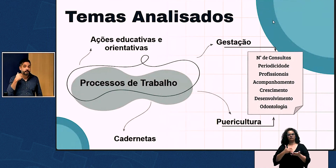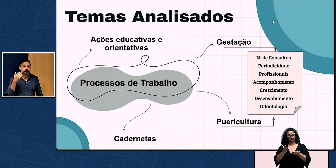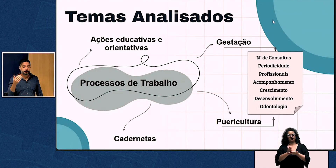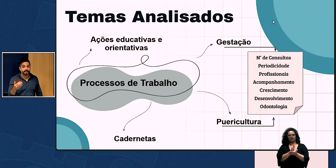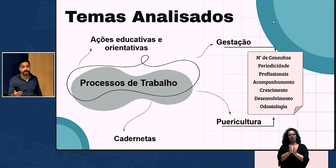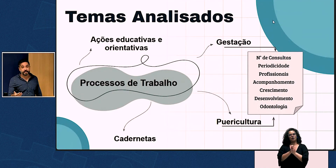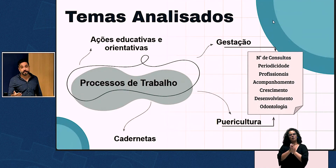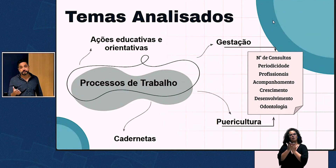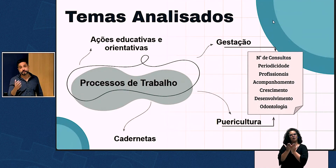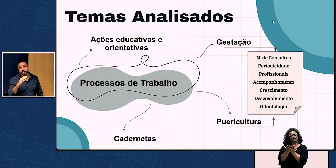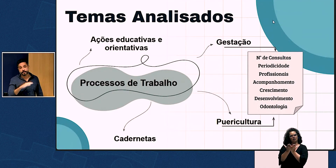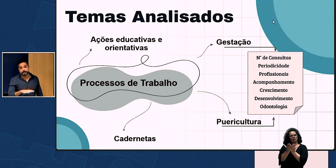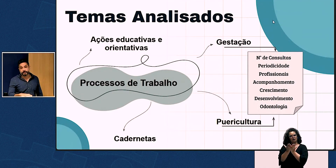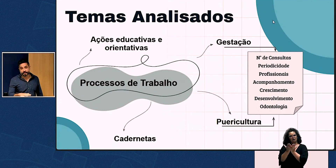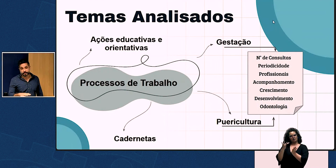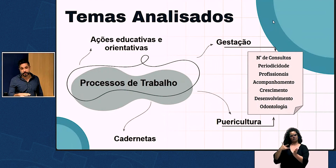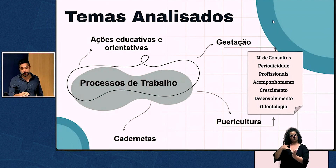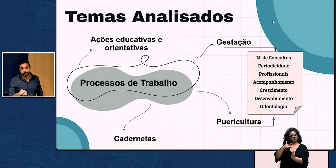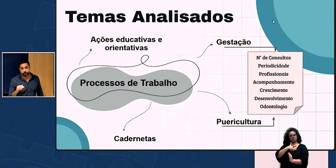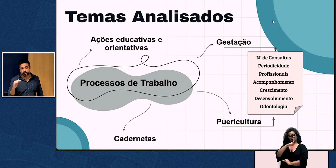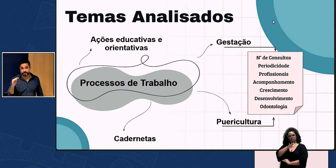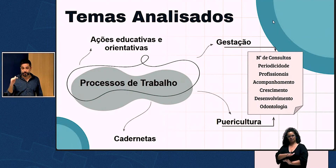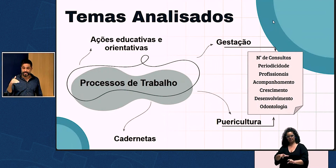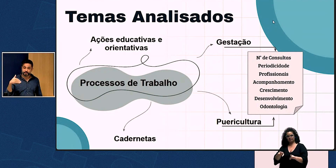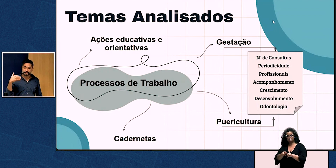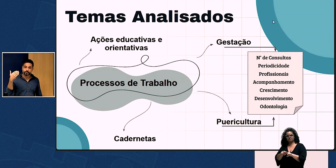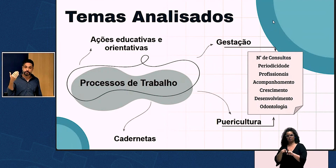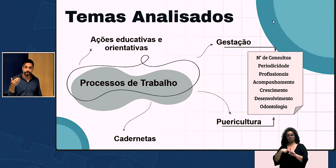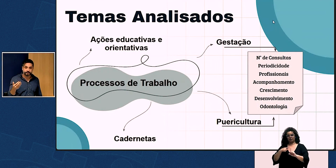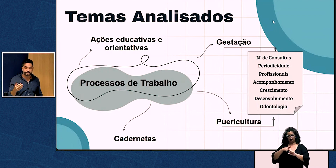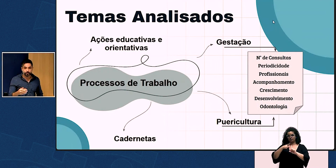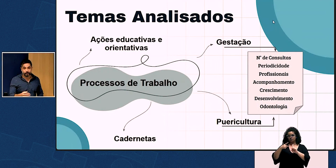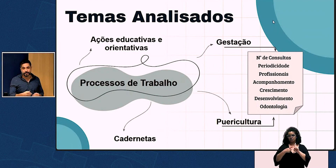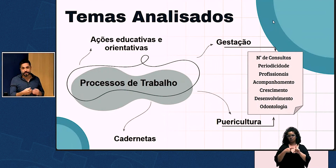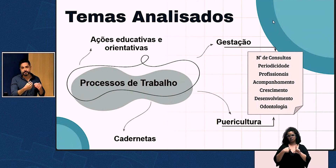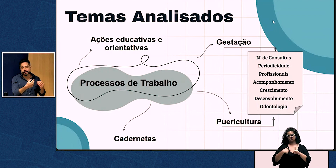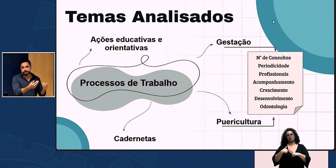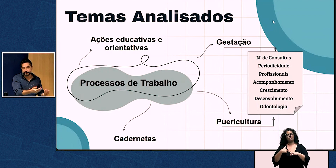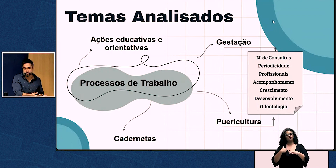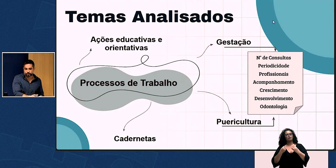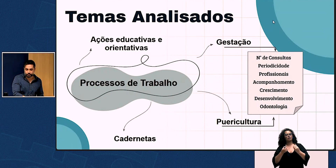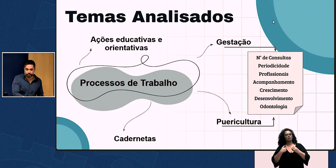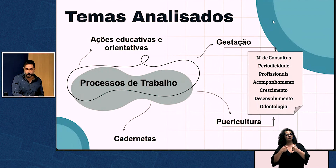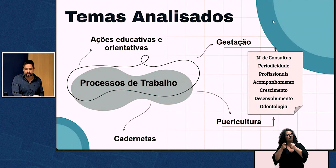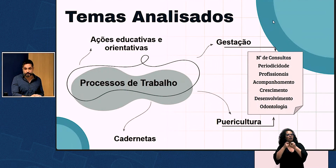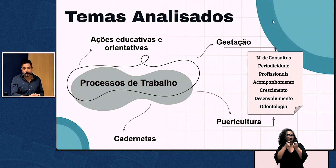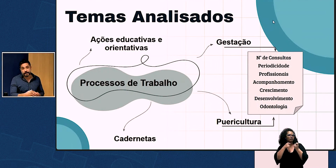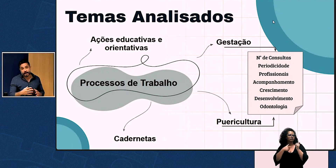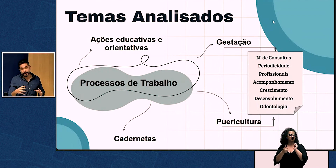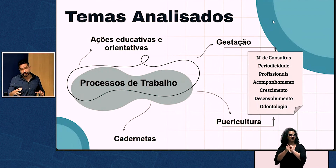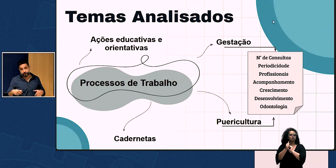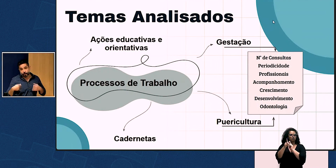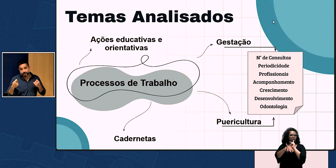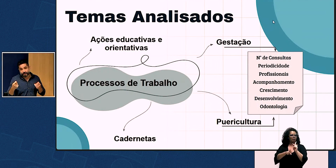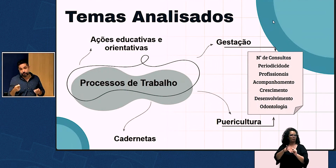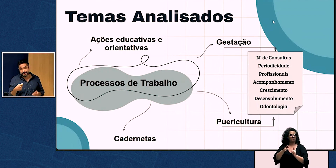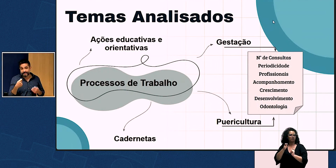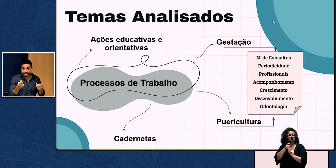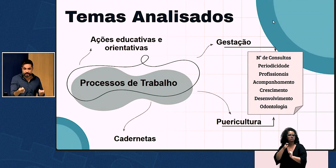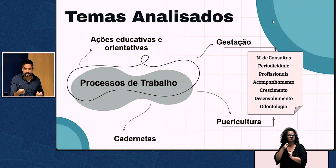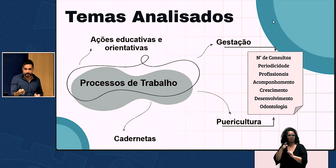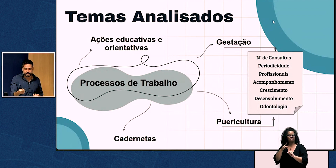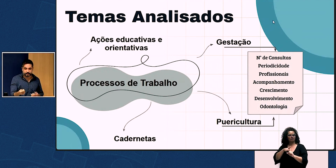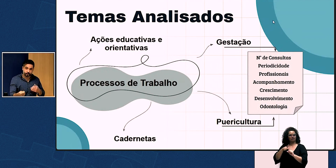cadernetas da criança e da gestante. Então, por exemplo, nas inspeções físicas, durante as entrevistas com os usuários, as que